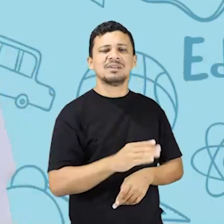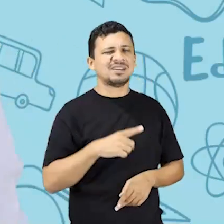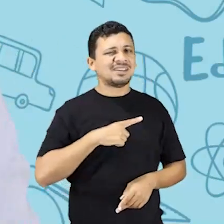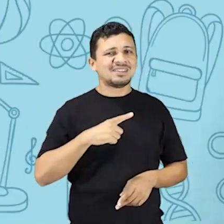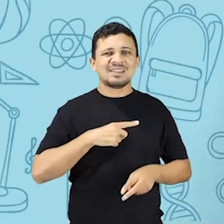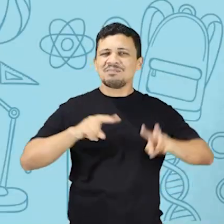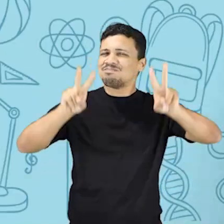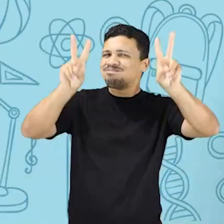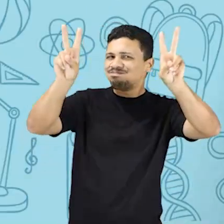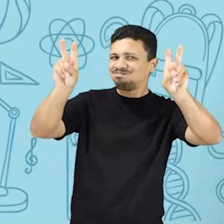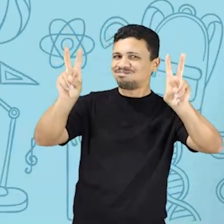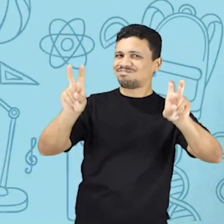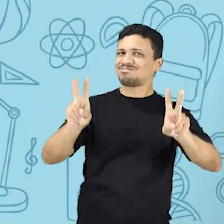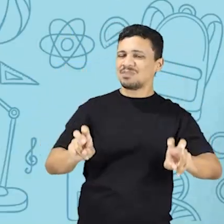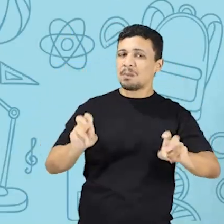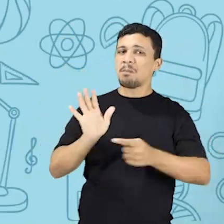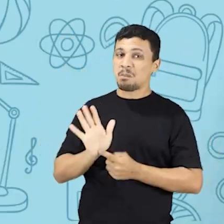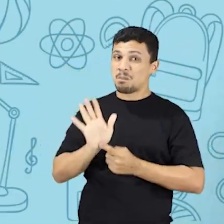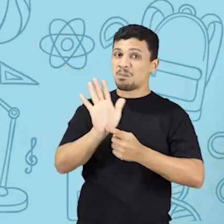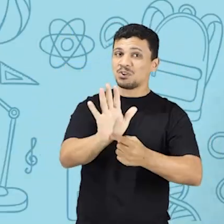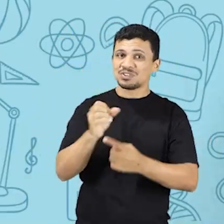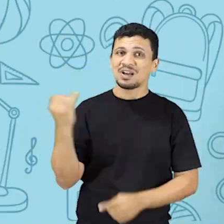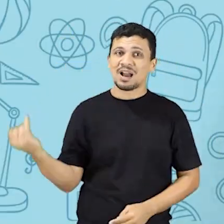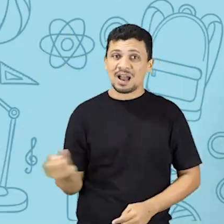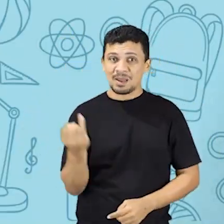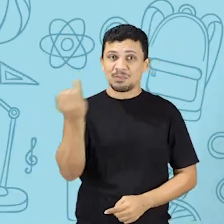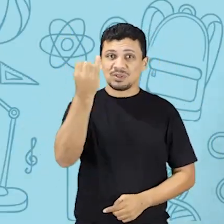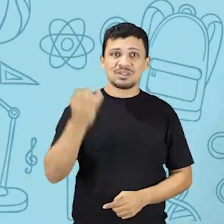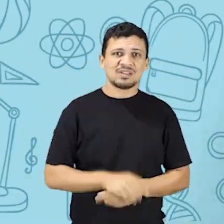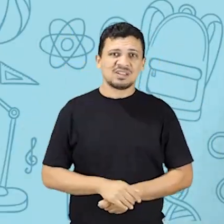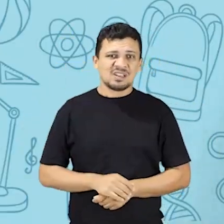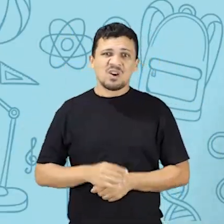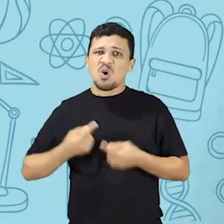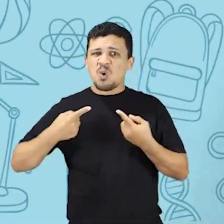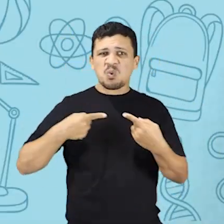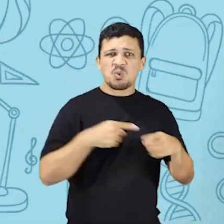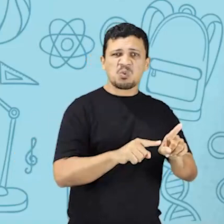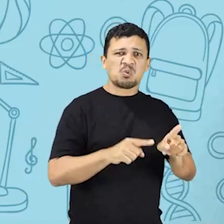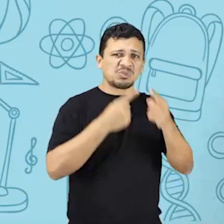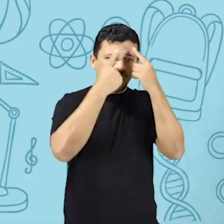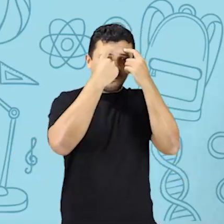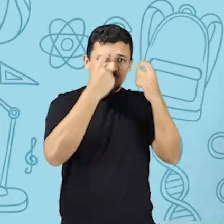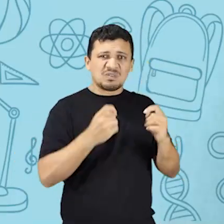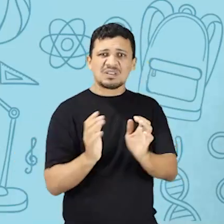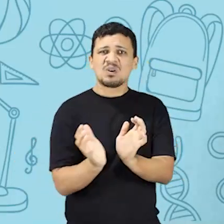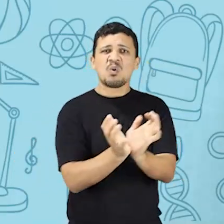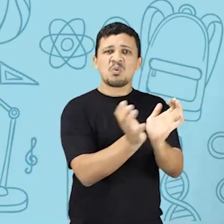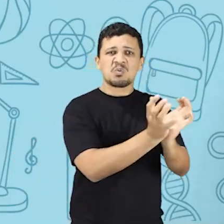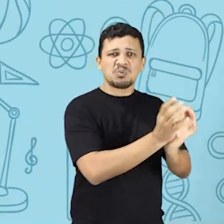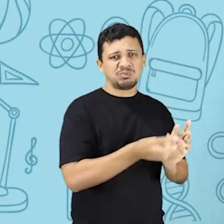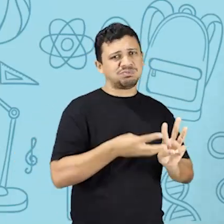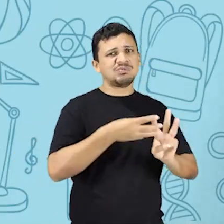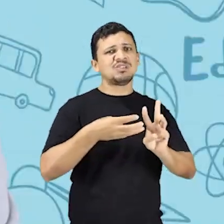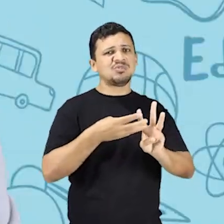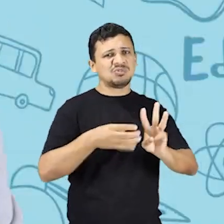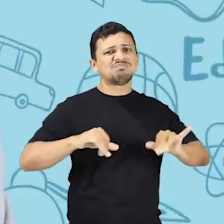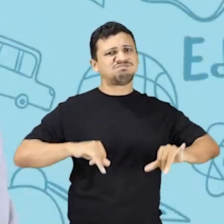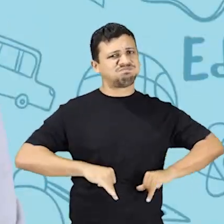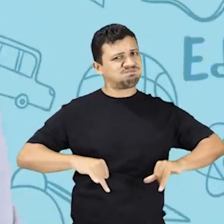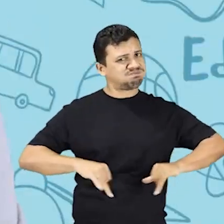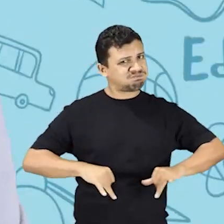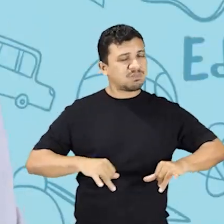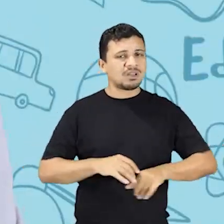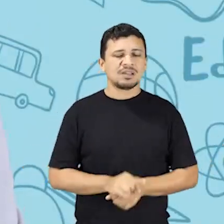tantos temas, destacar a importância do combate à violência sofrida por diversos grupos indígenas. E